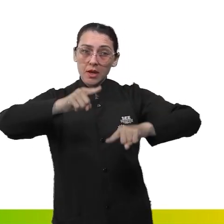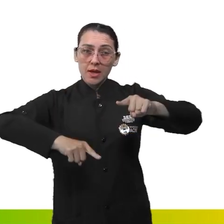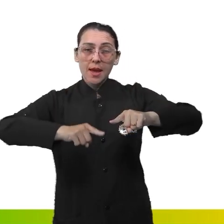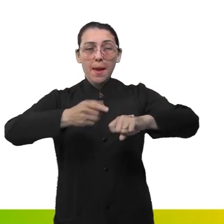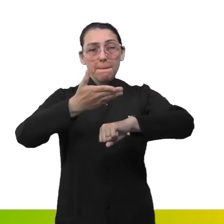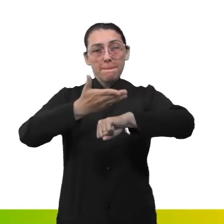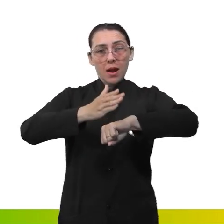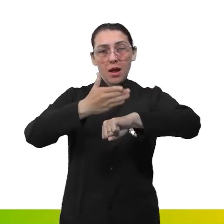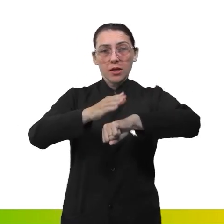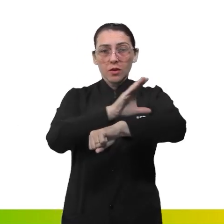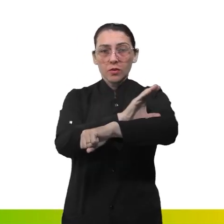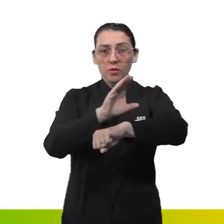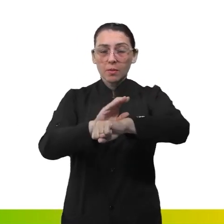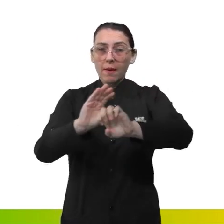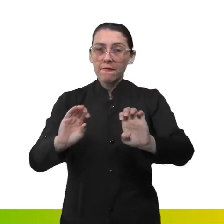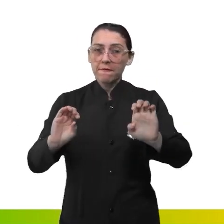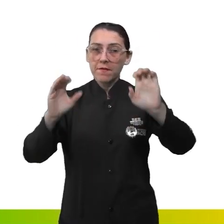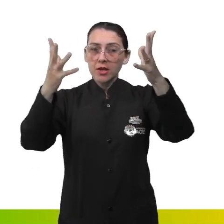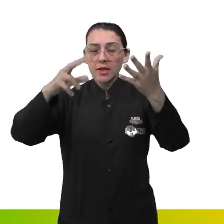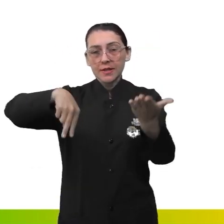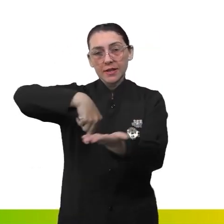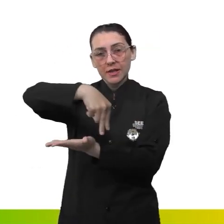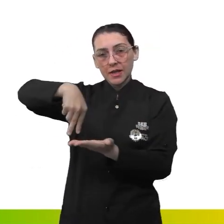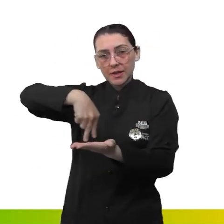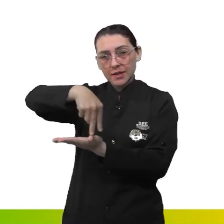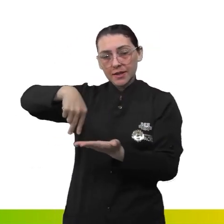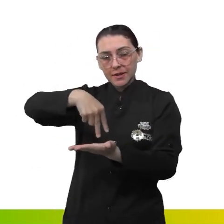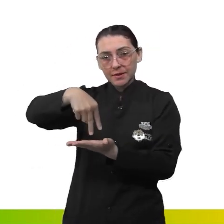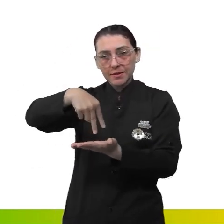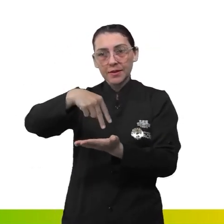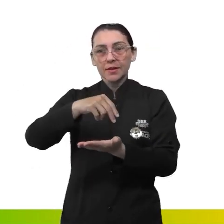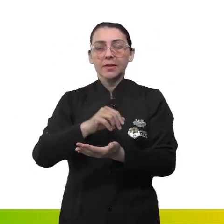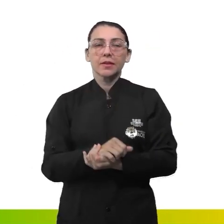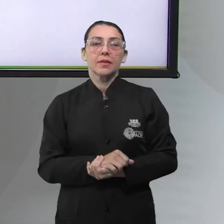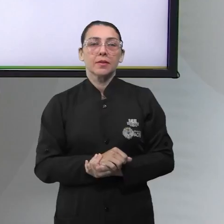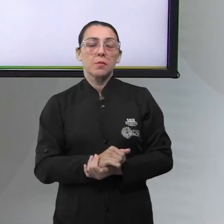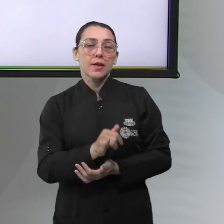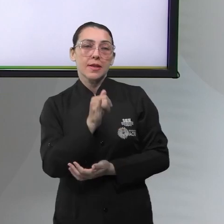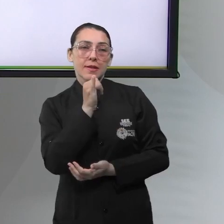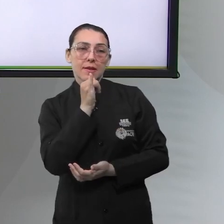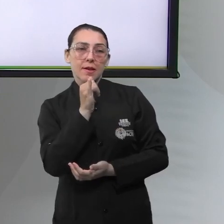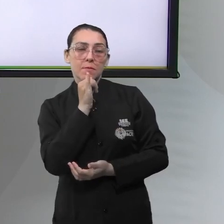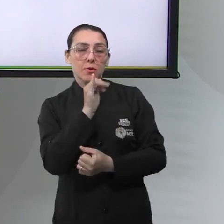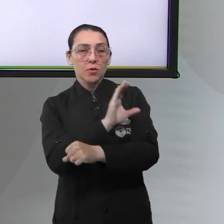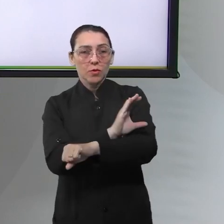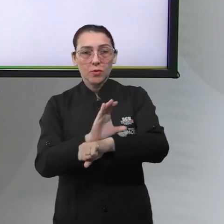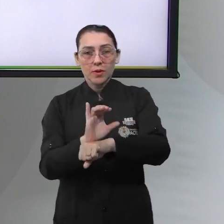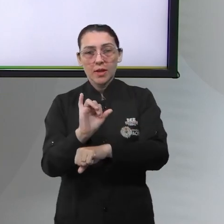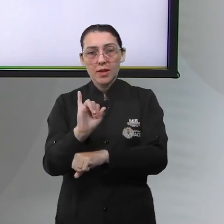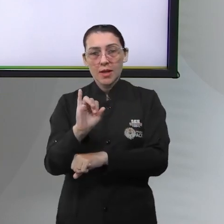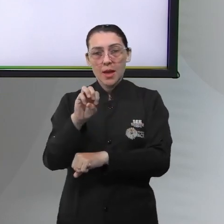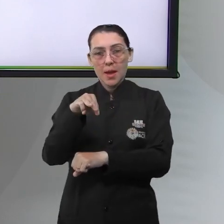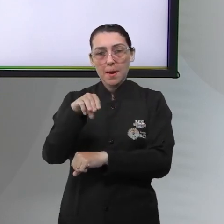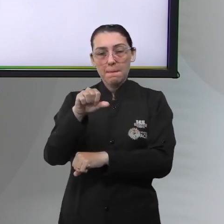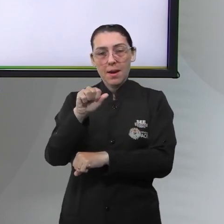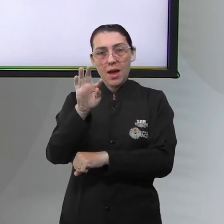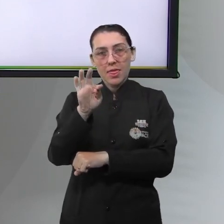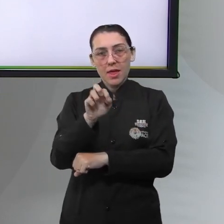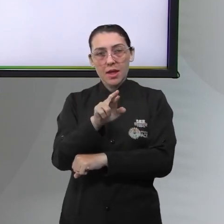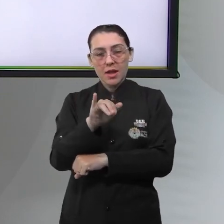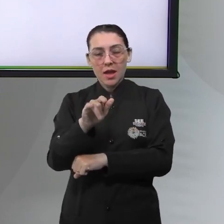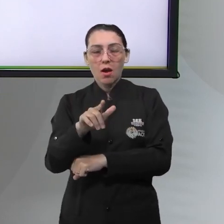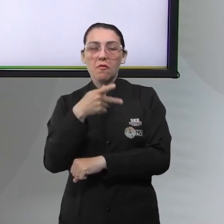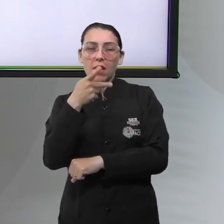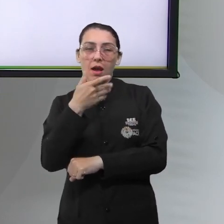e práticas culturais como festas e danças, como exemplo de cultura imaterial, como